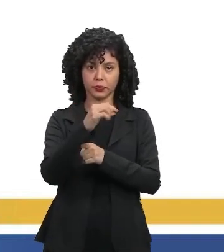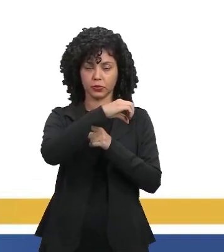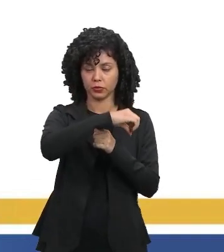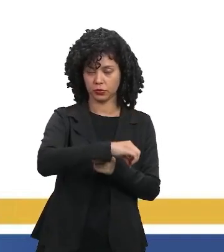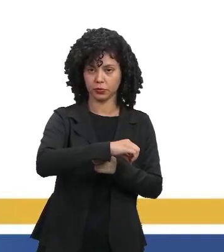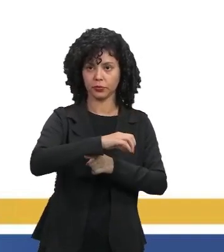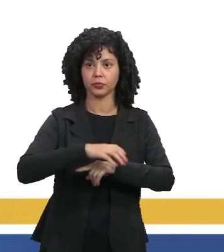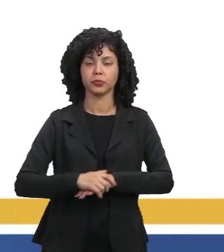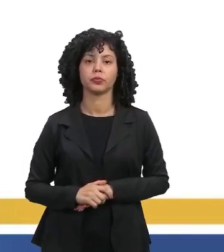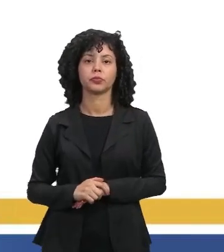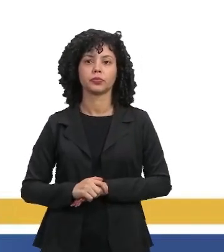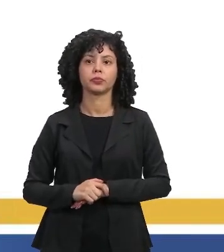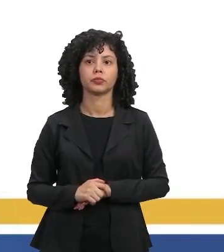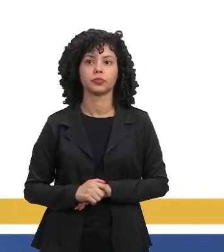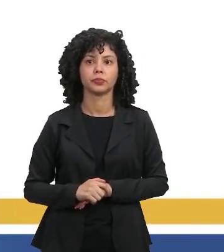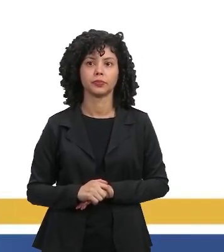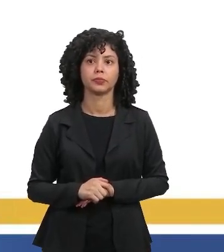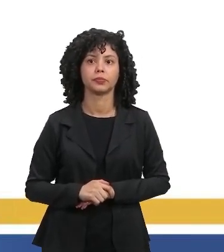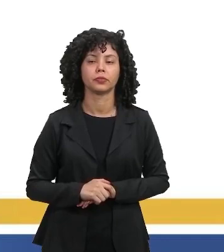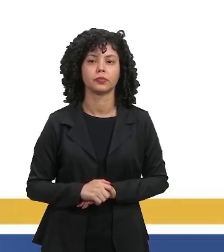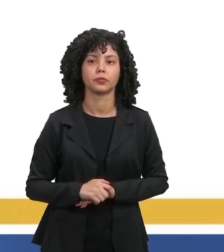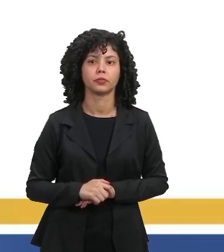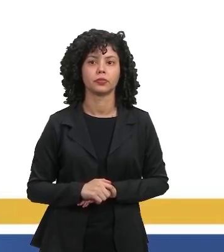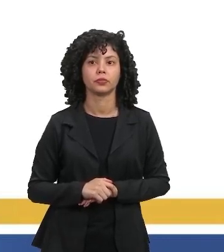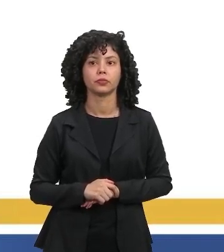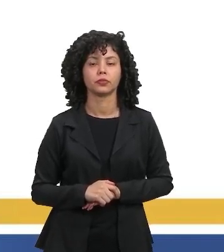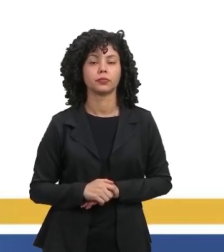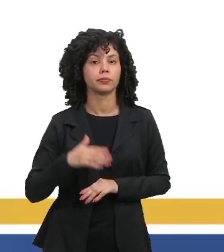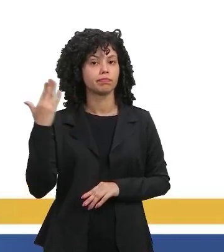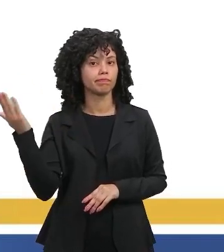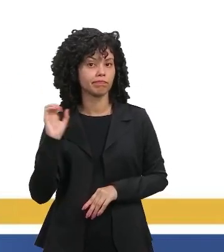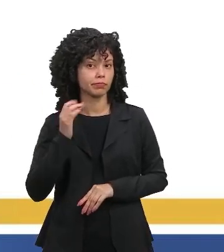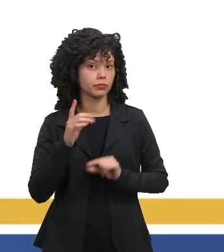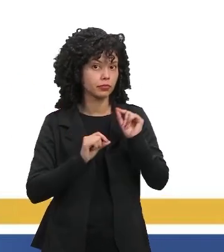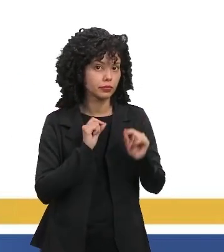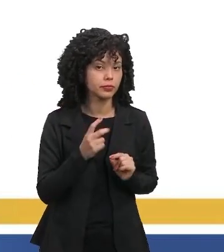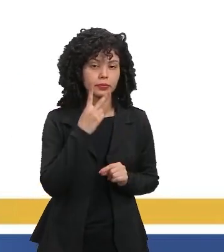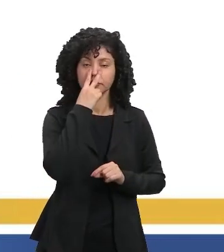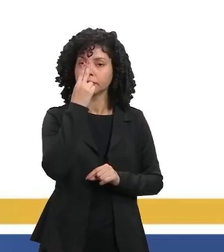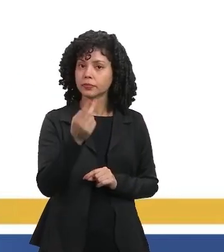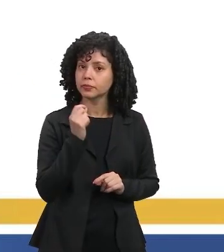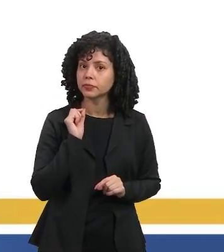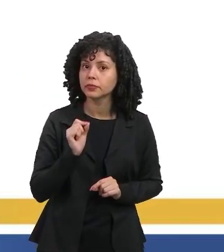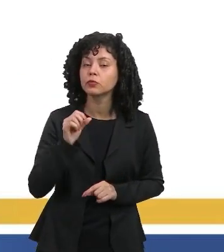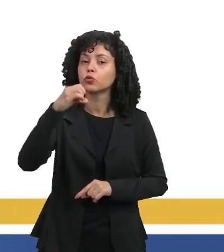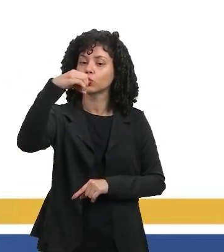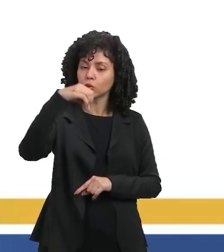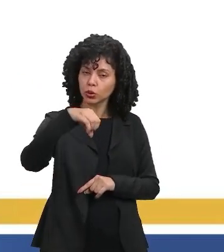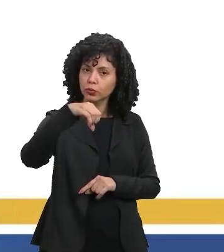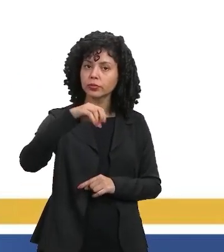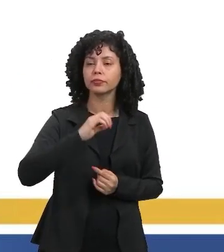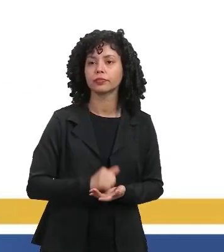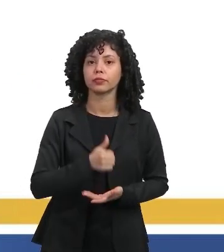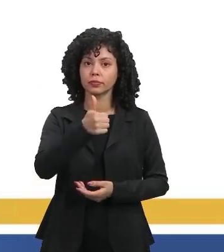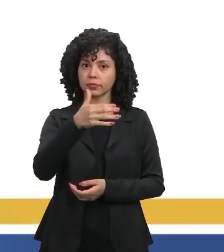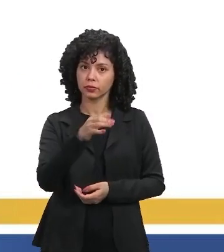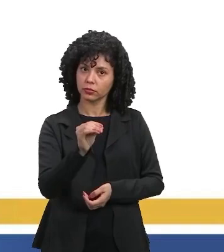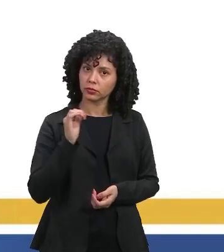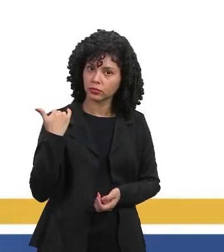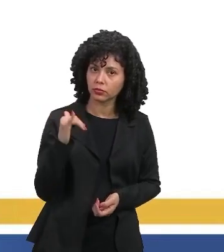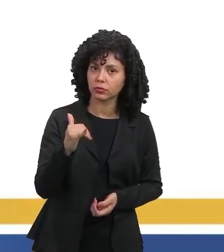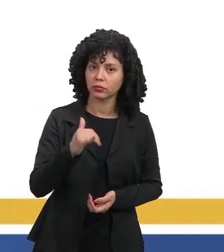negativa mais do que positiva. Então, nesse caso aqui, ó, o flúor apresenta 9 prótons e 10